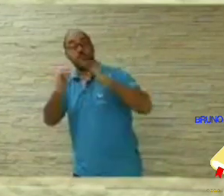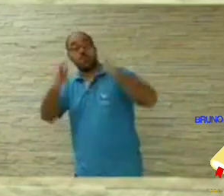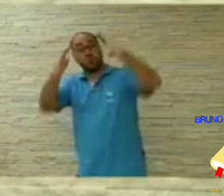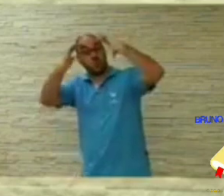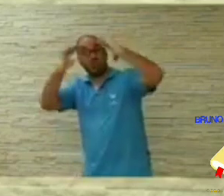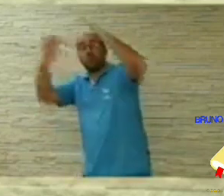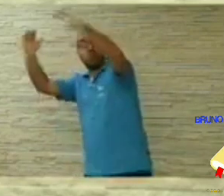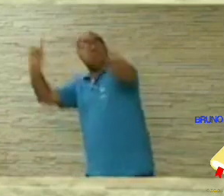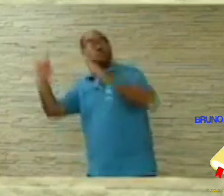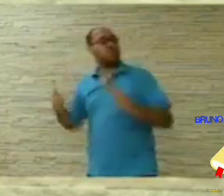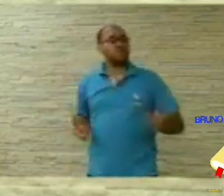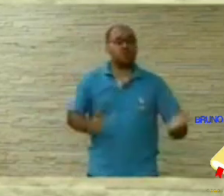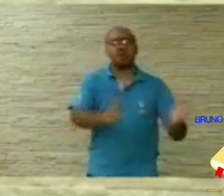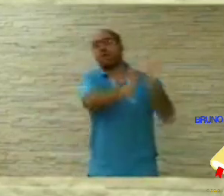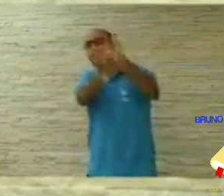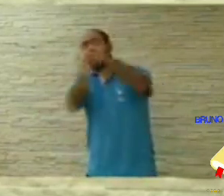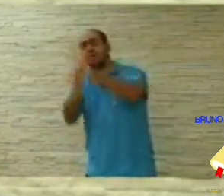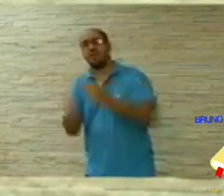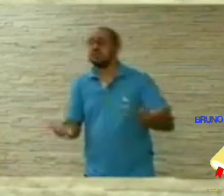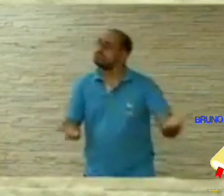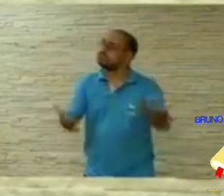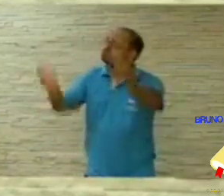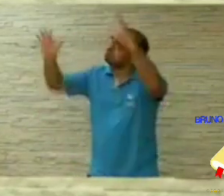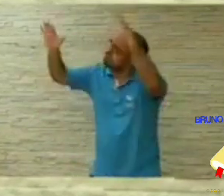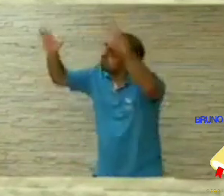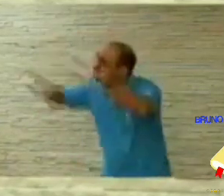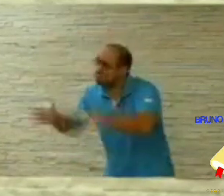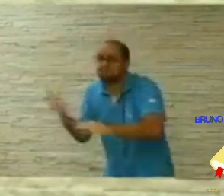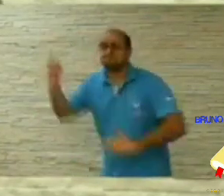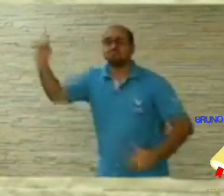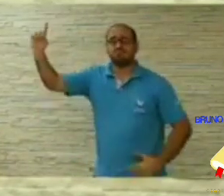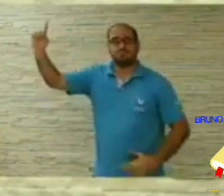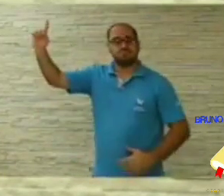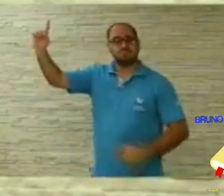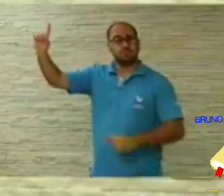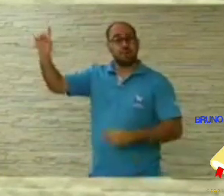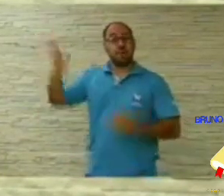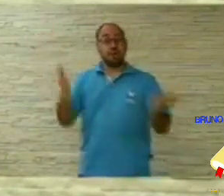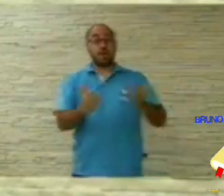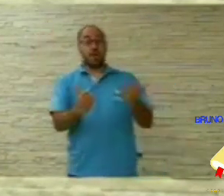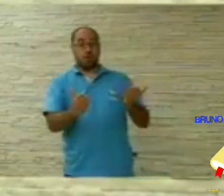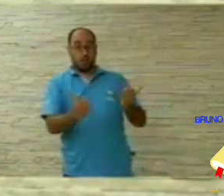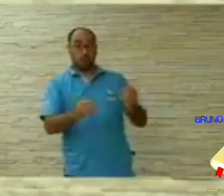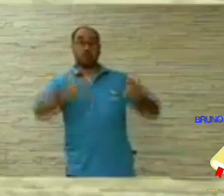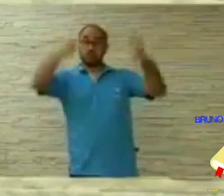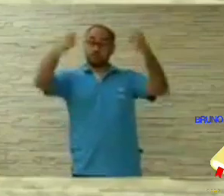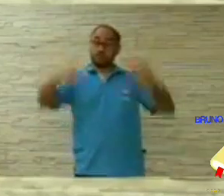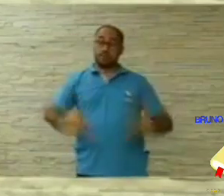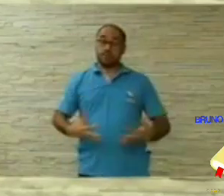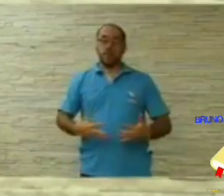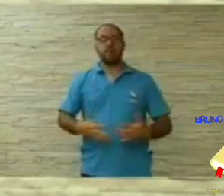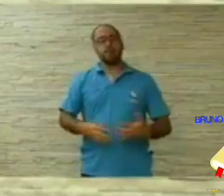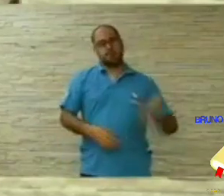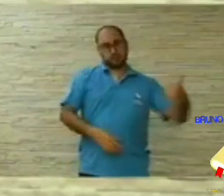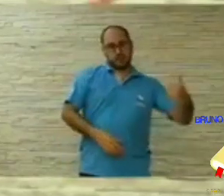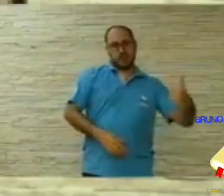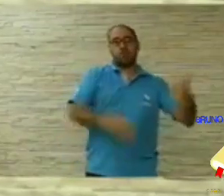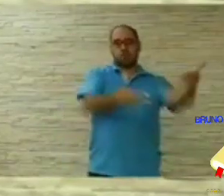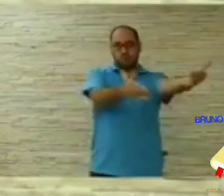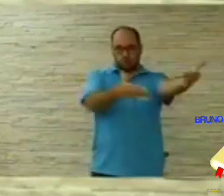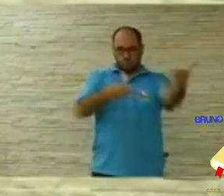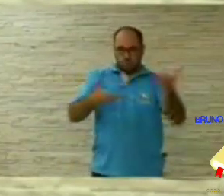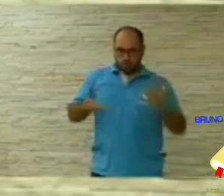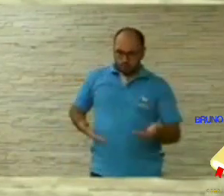do porquê Deus merece ser adorado. Na primeira estrofe não explica isso. Fala, ó, adore a Deus, é um convite, adore, louve o nome de Deus de